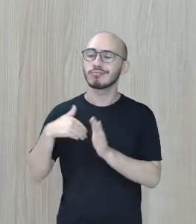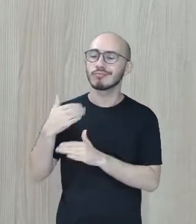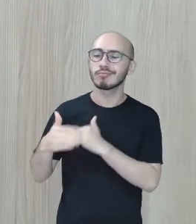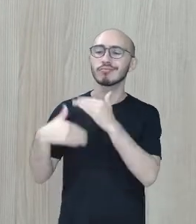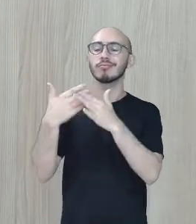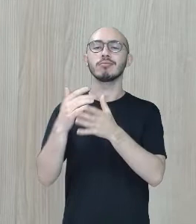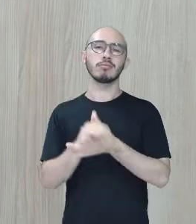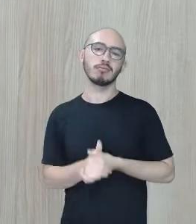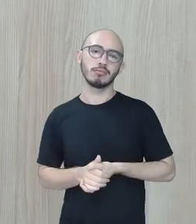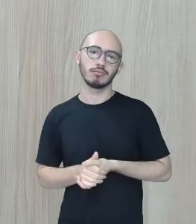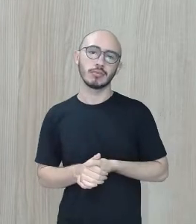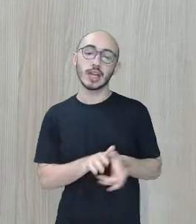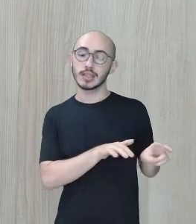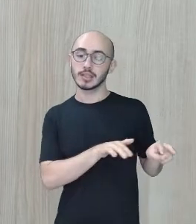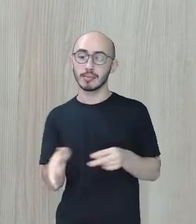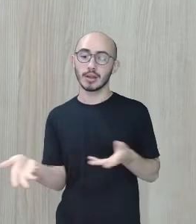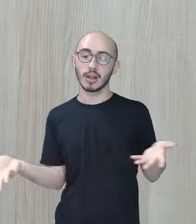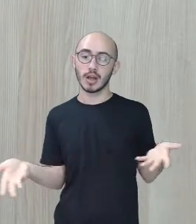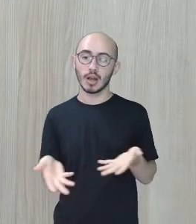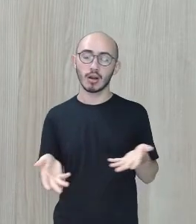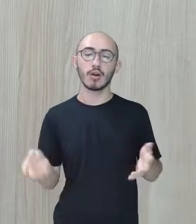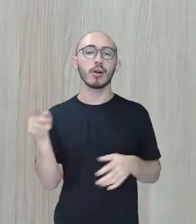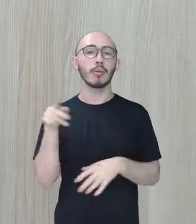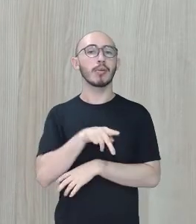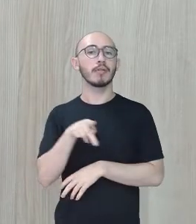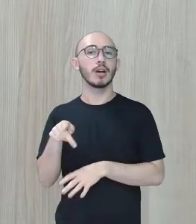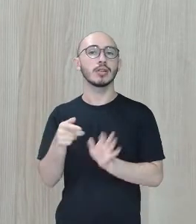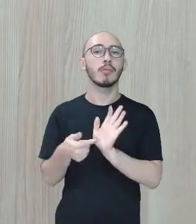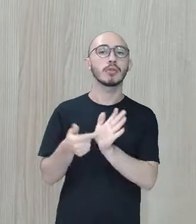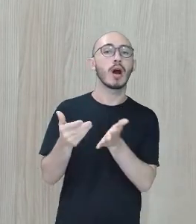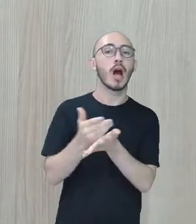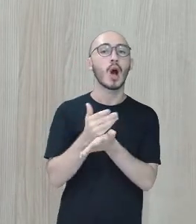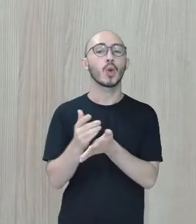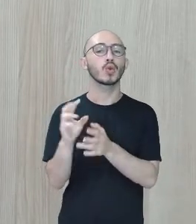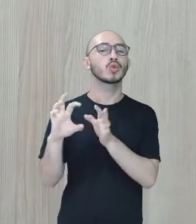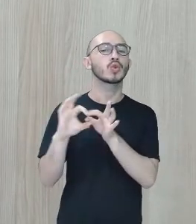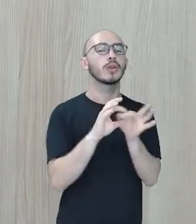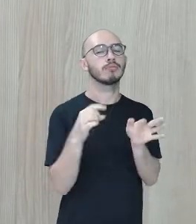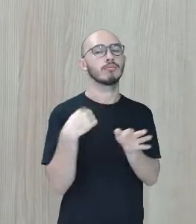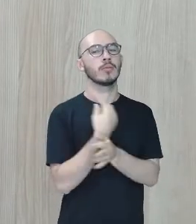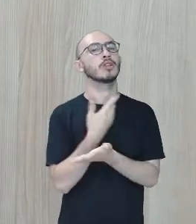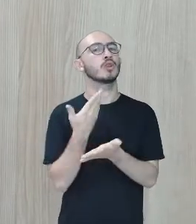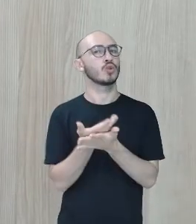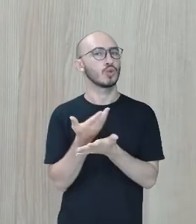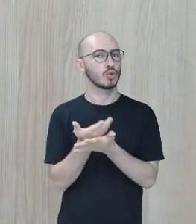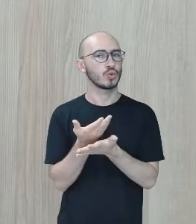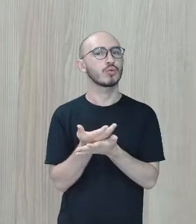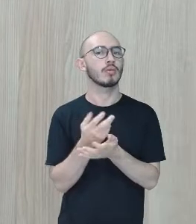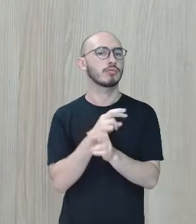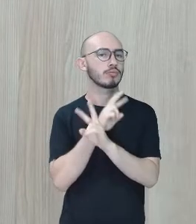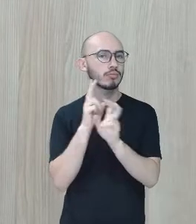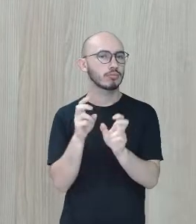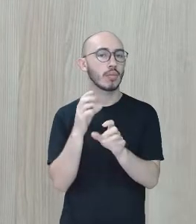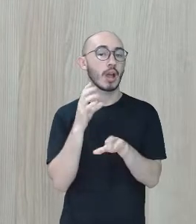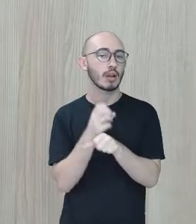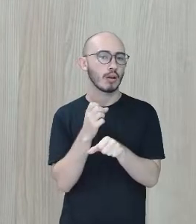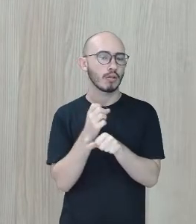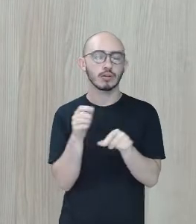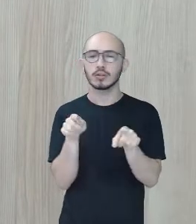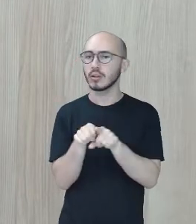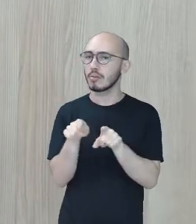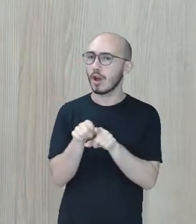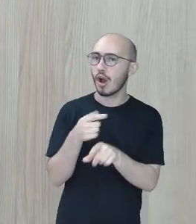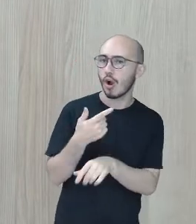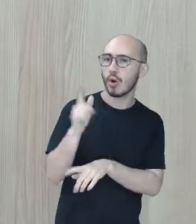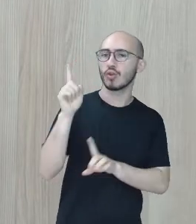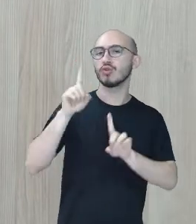certo? Já nessa semana, o professor Pedro trouxe algumas situações para a gente estudar sobre. Além de fazer esses cálculos, a gente está vendo